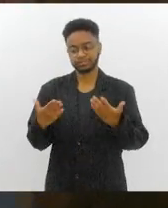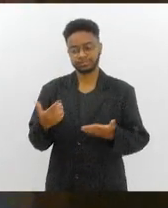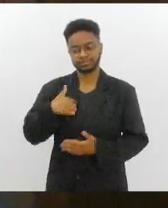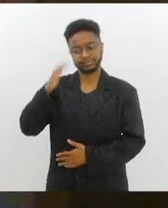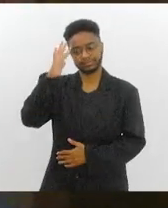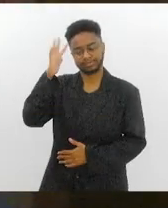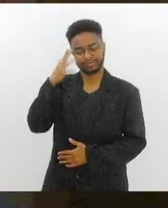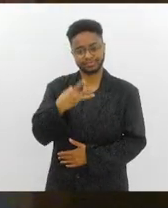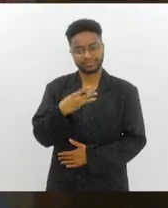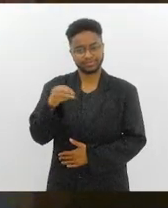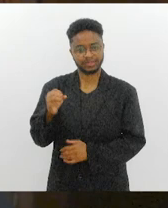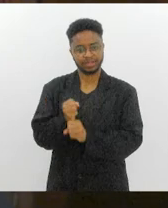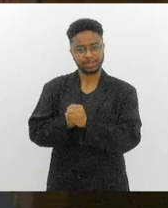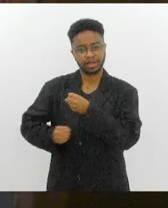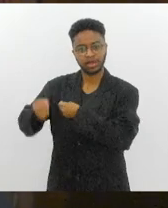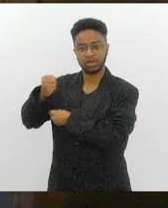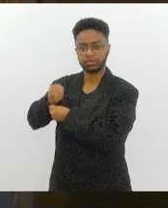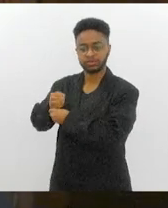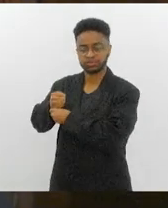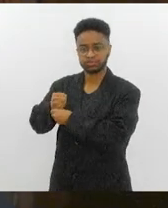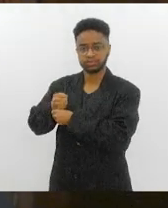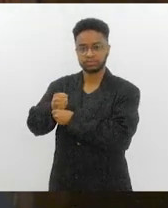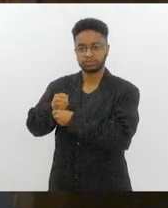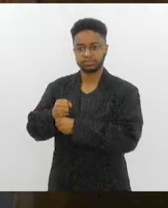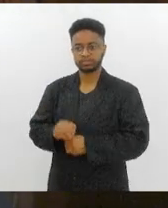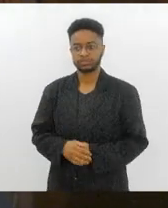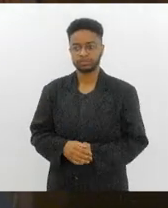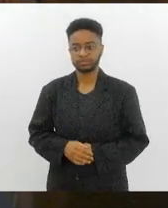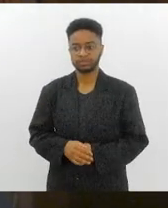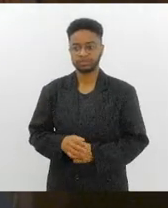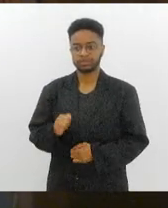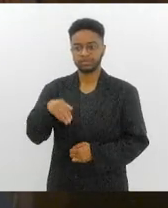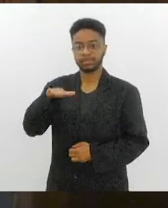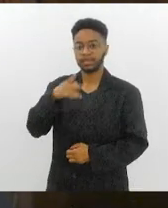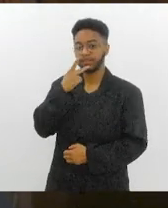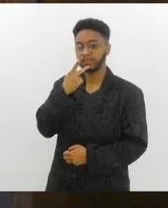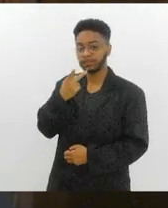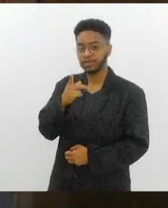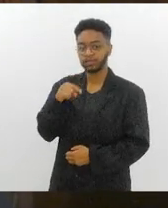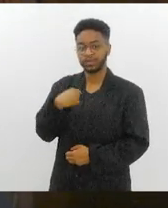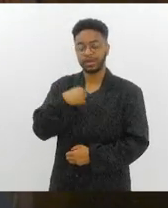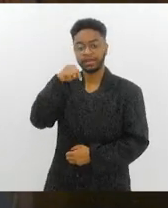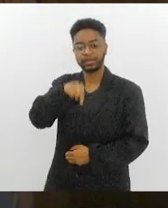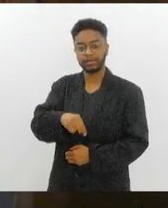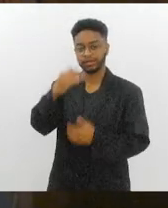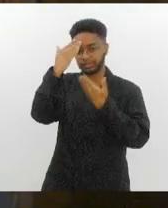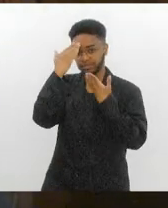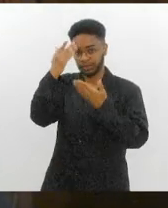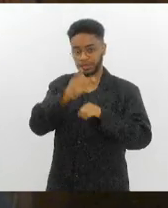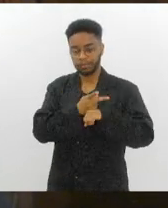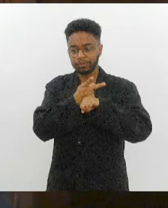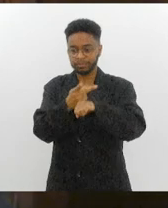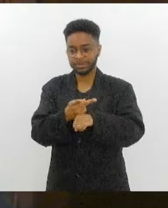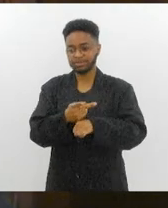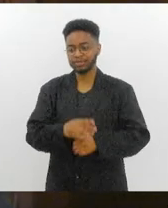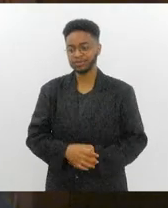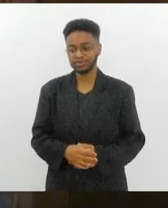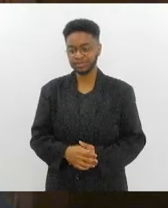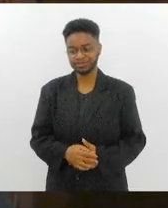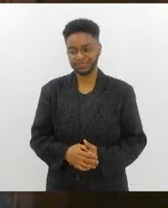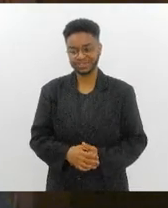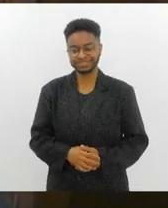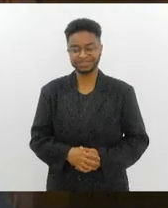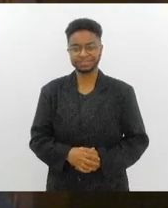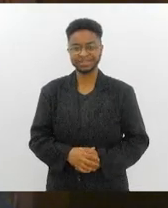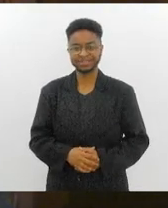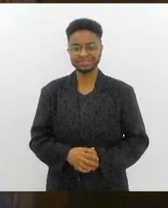anos atrás, que quem diria que a gente estaria aqui agradecendo esse prêmio, essa honraria que é